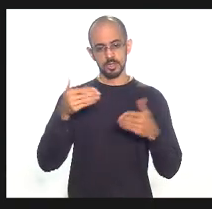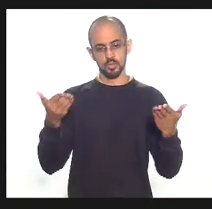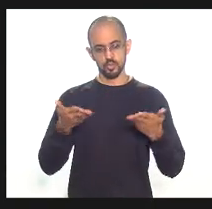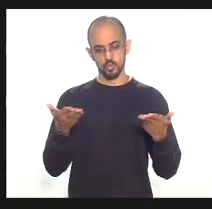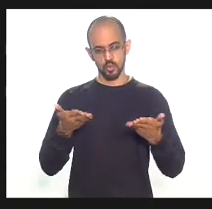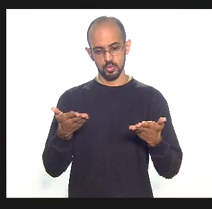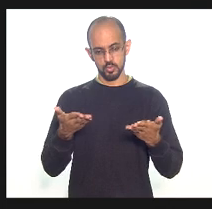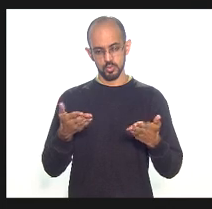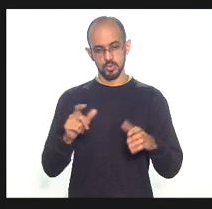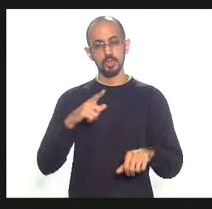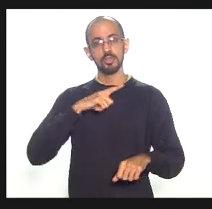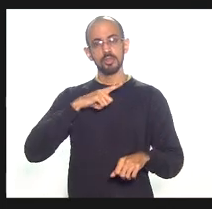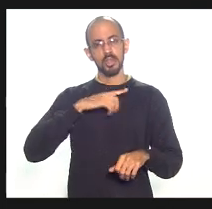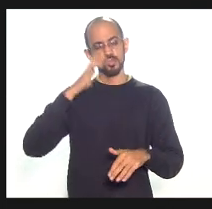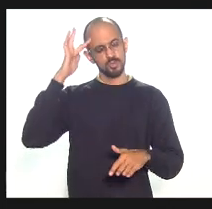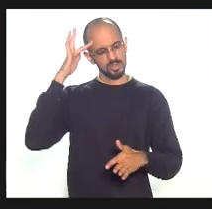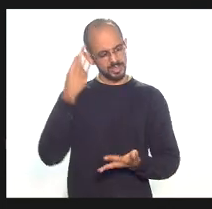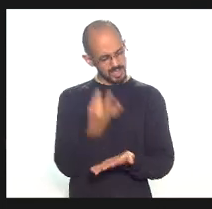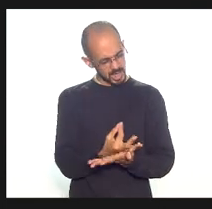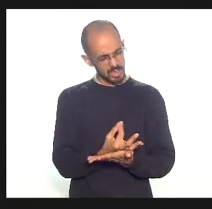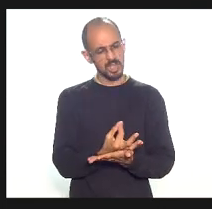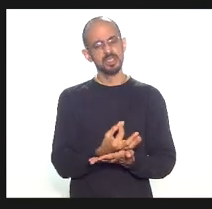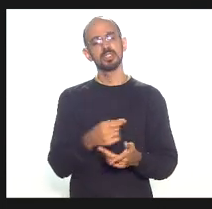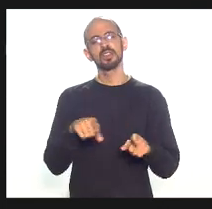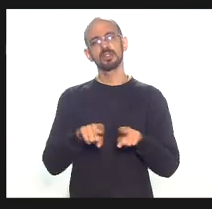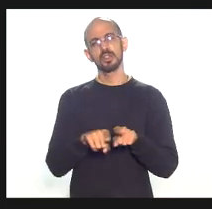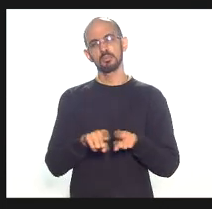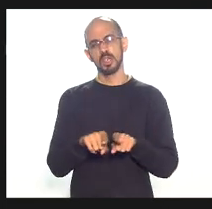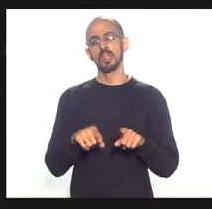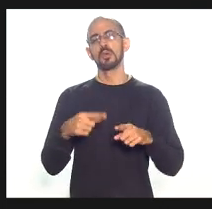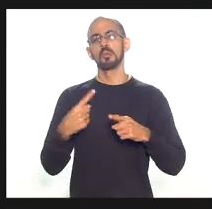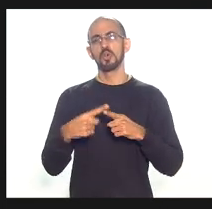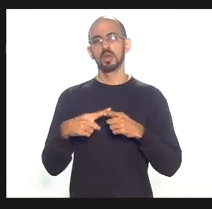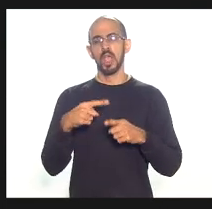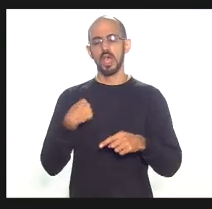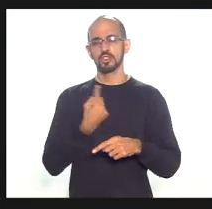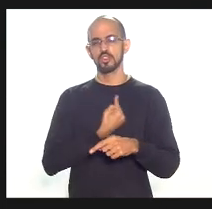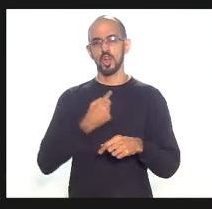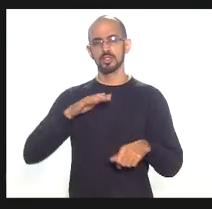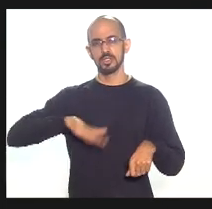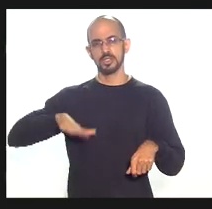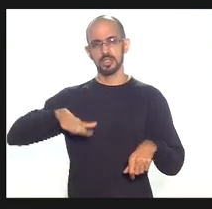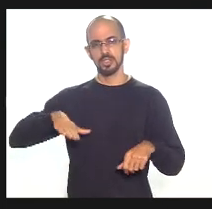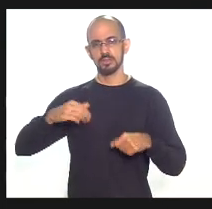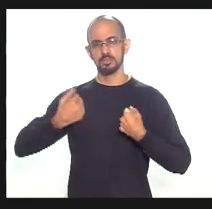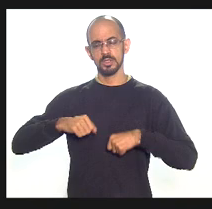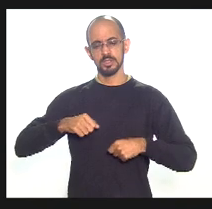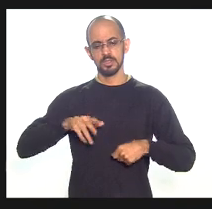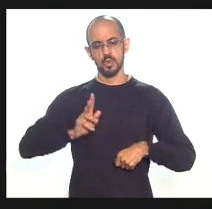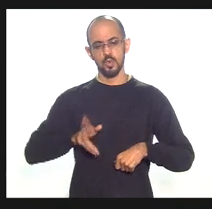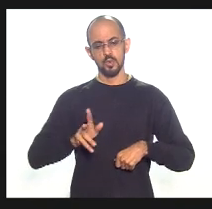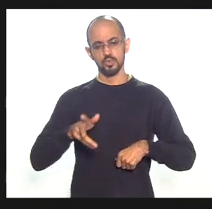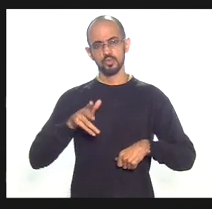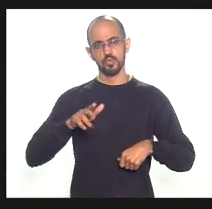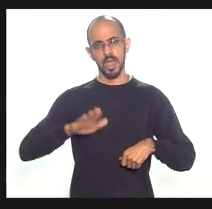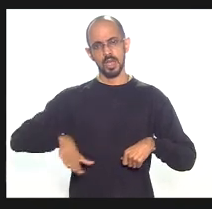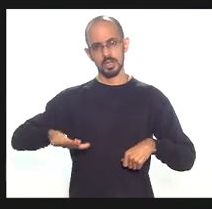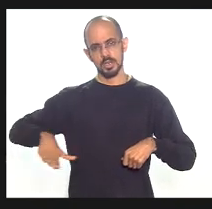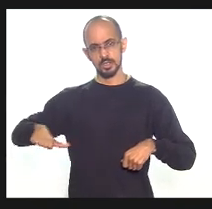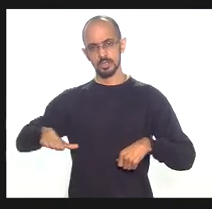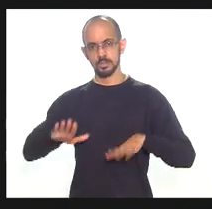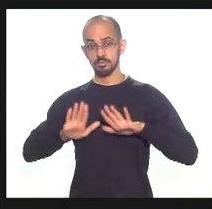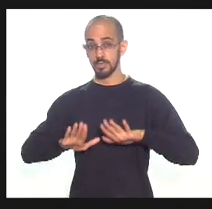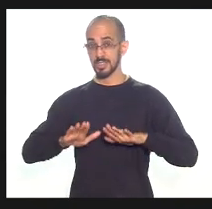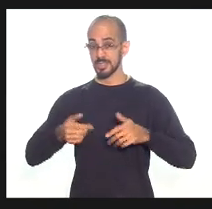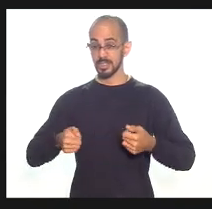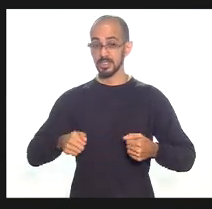tenho certeza absoluta porque as nossas crianças elas precisam permanecer crianças agora esse tipo